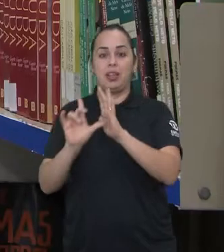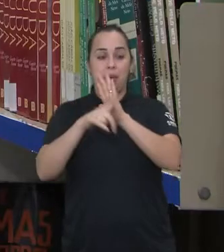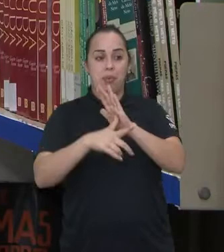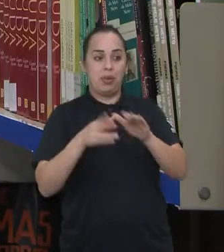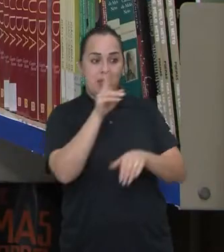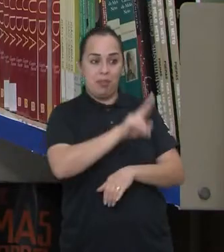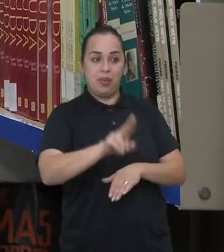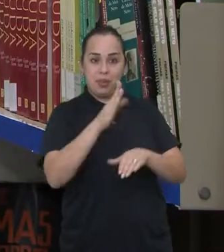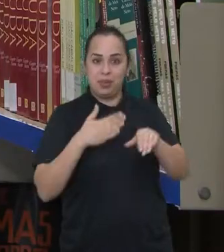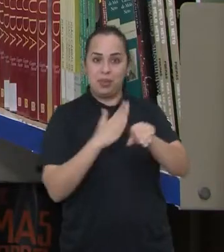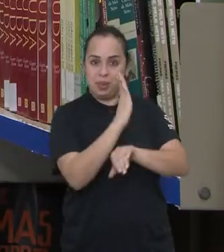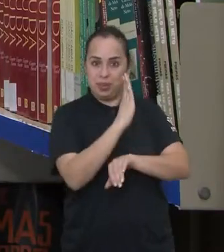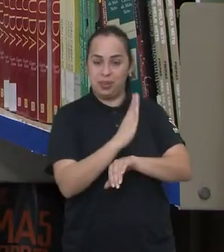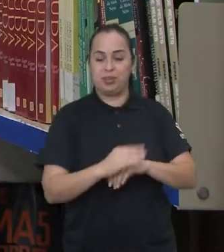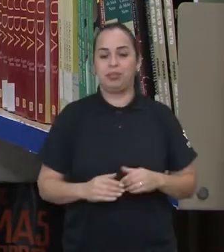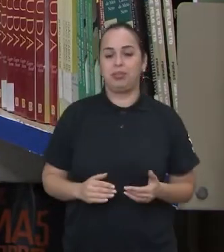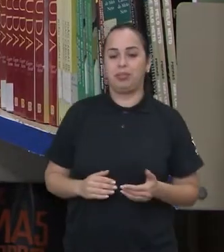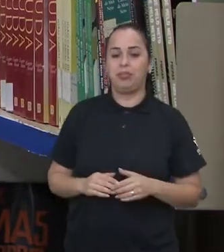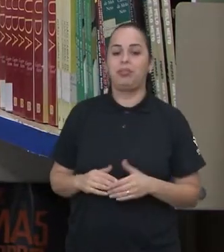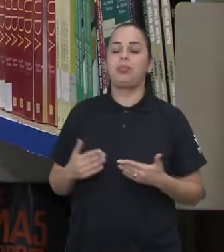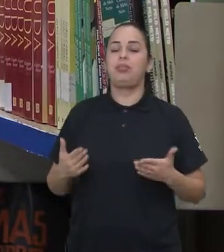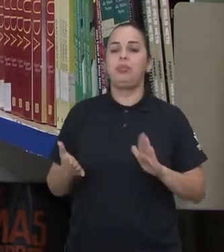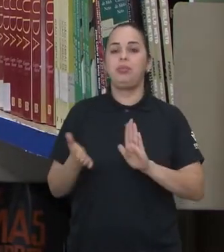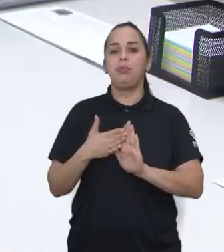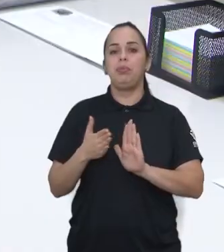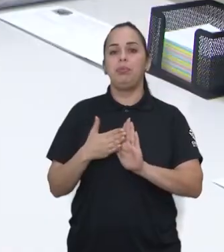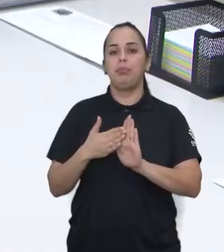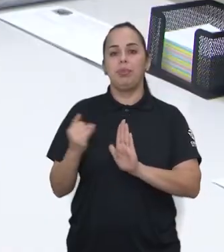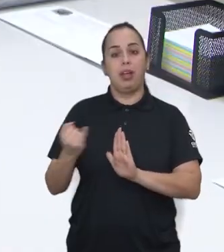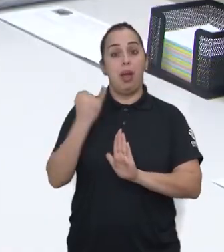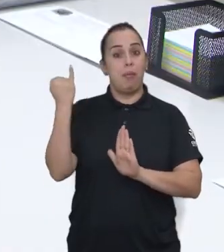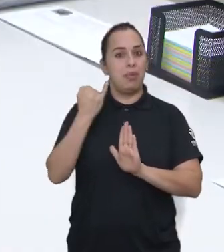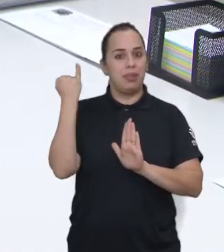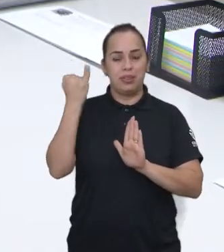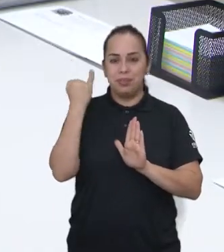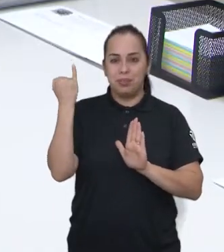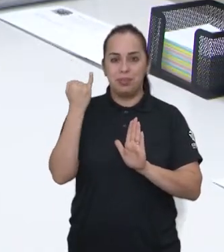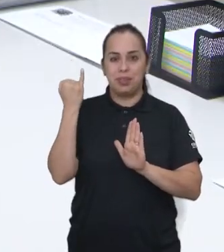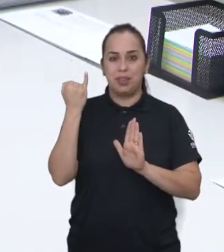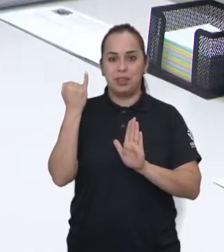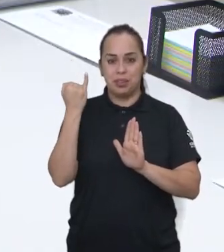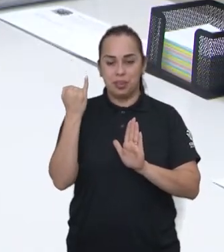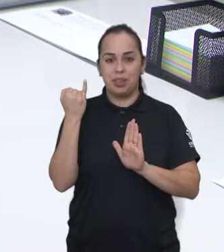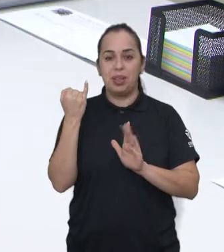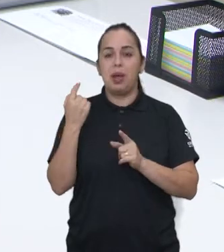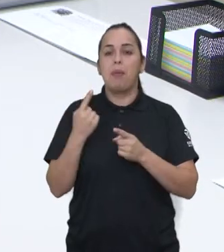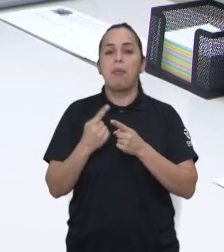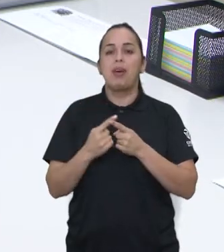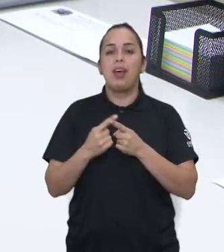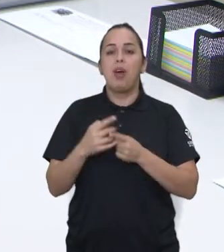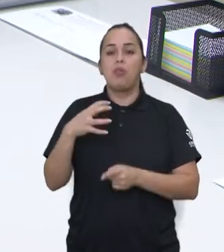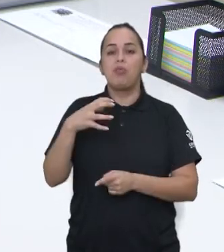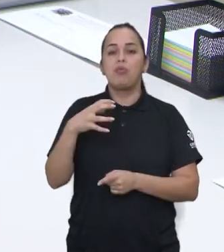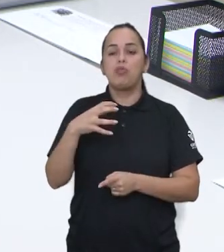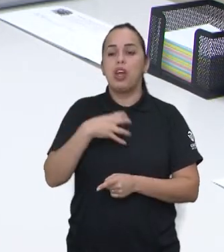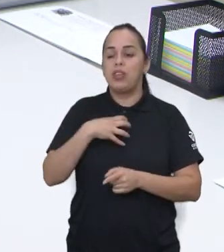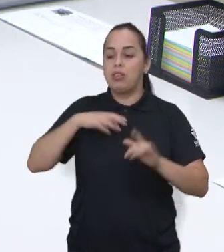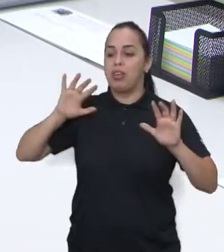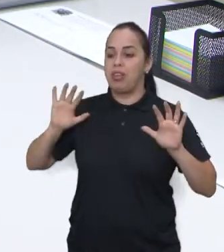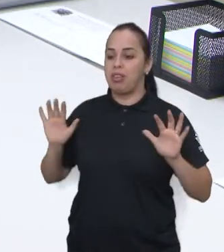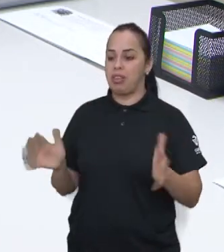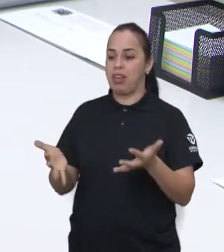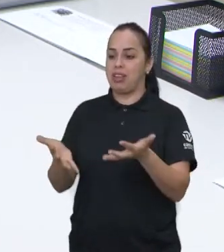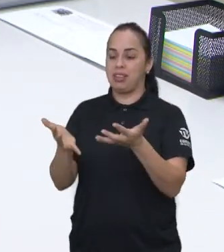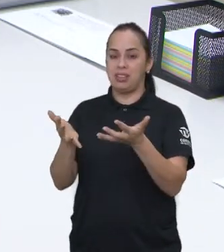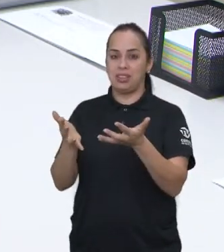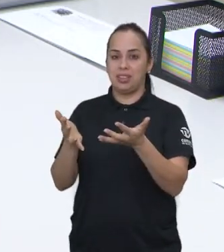incentivar o ingresso dessas pessoas no ensino superior e esse projeto é extremamente importante para a cidade porque é uma